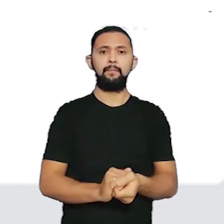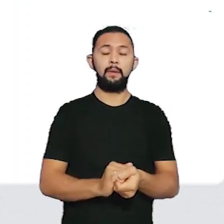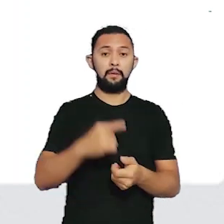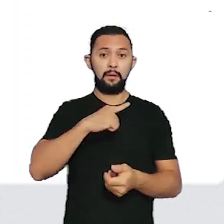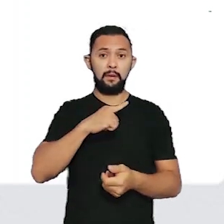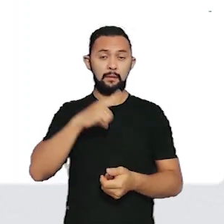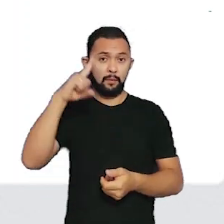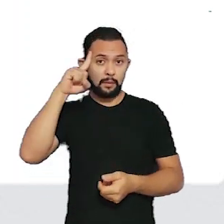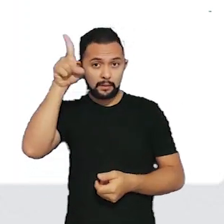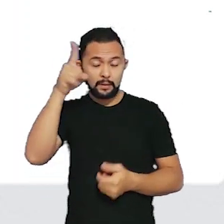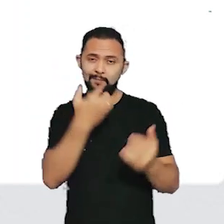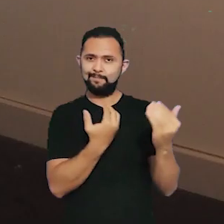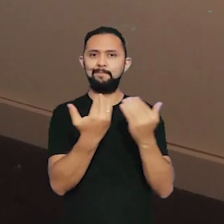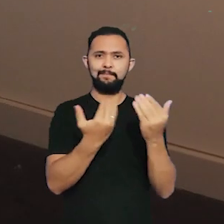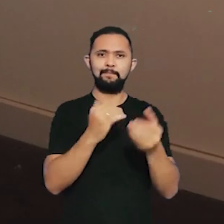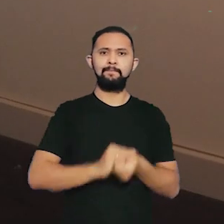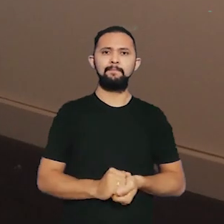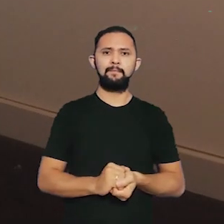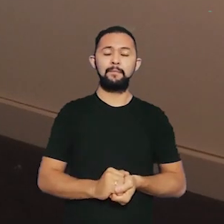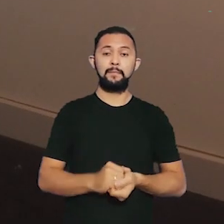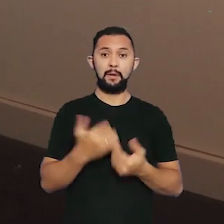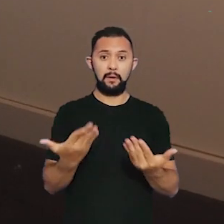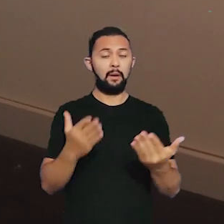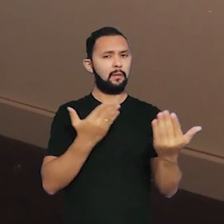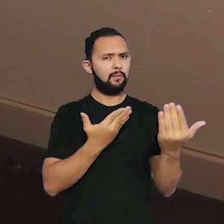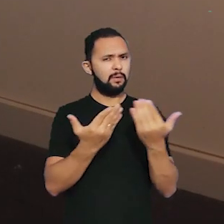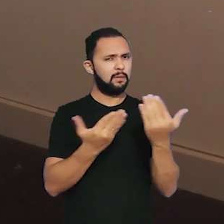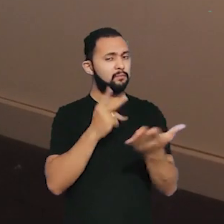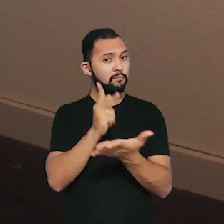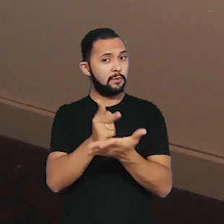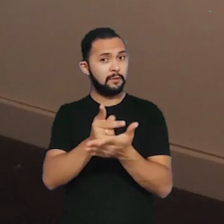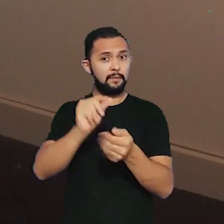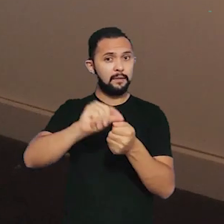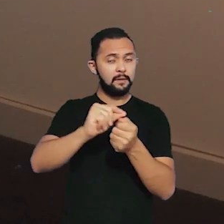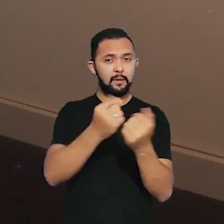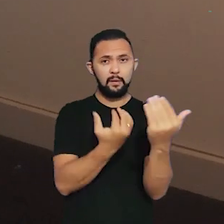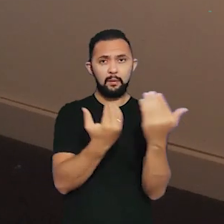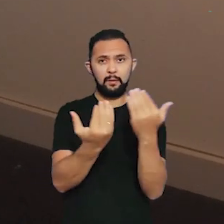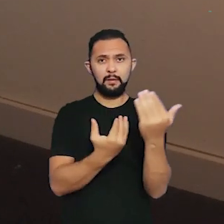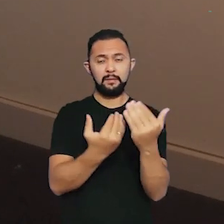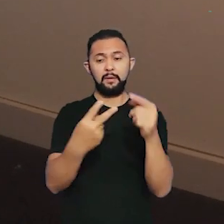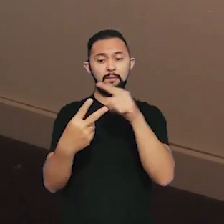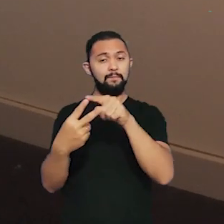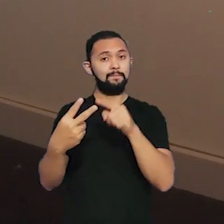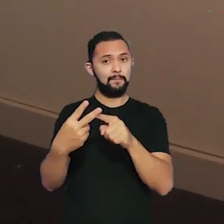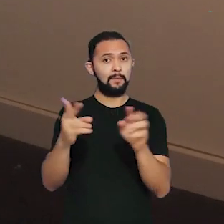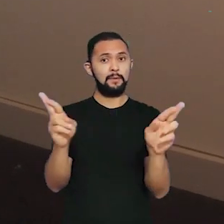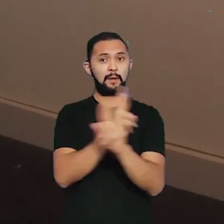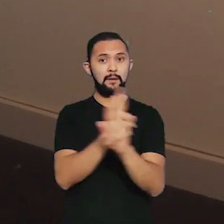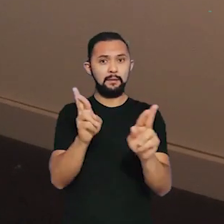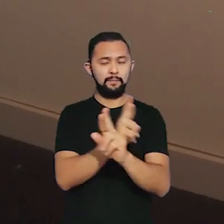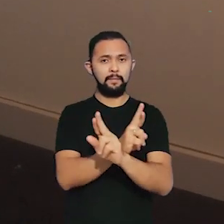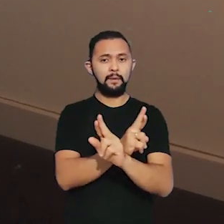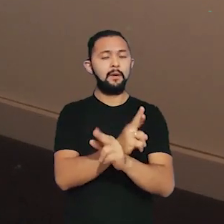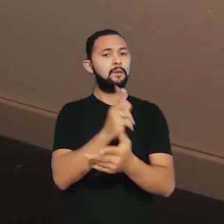ideia mesmo de comparação, tá bom, pessoal? Então, a comparativa sempre vai ter essa comparação entre dois elementos e, na